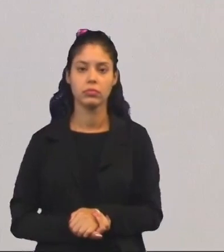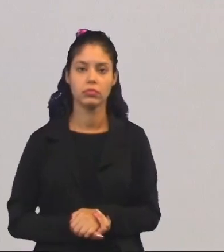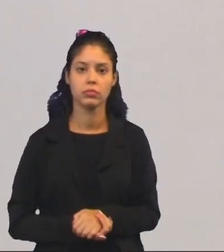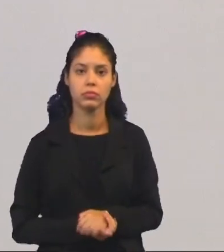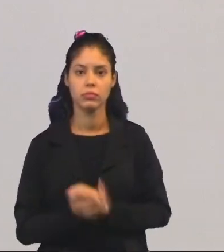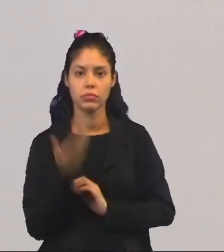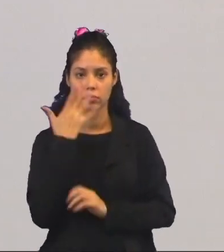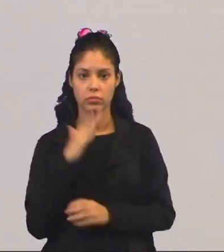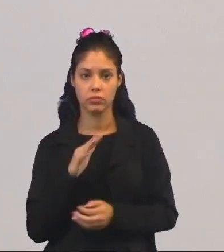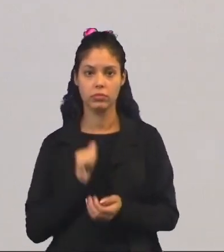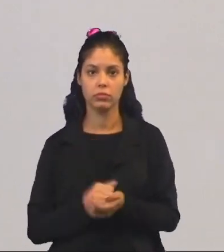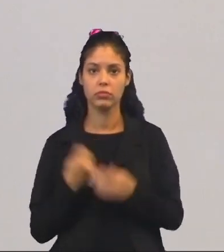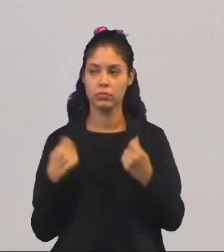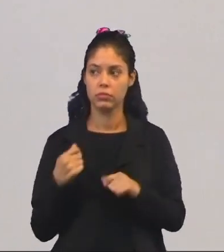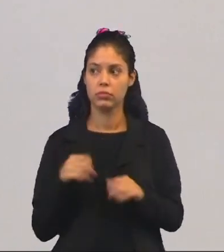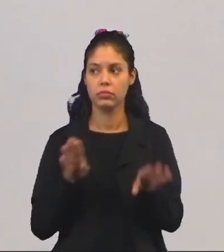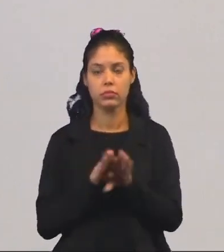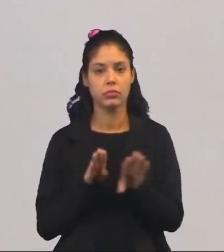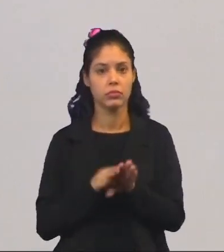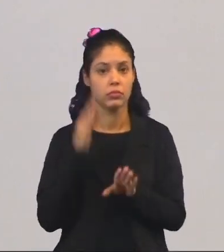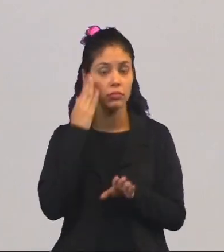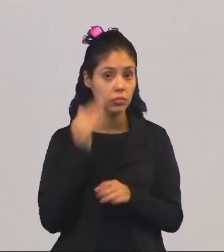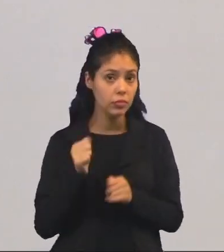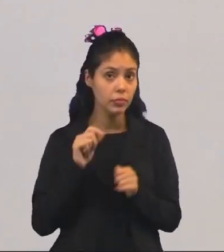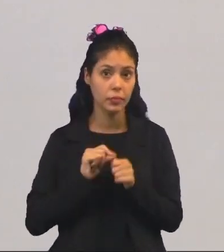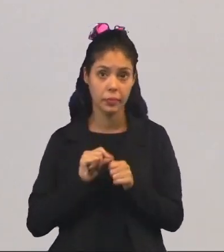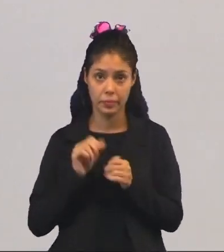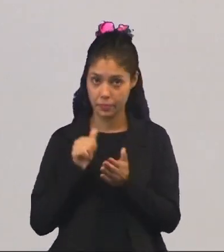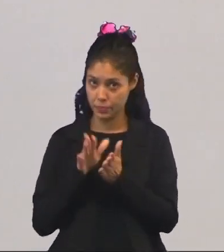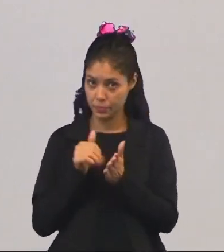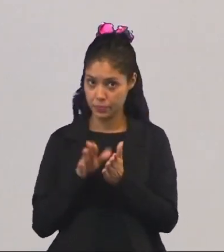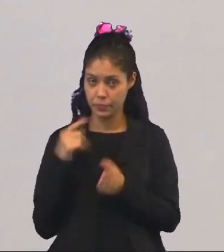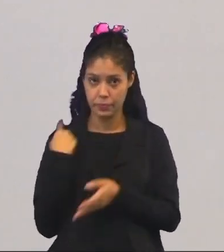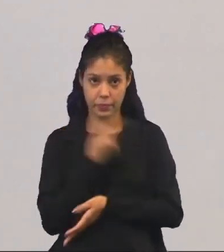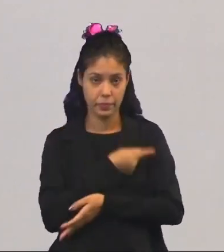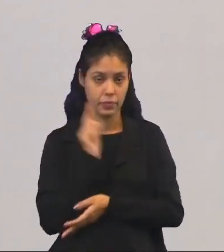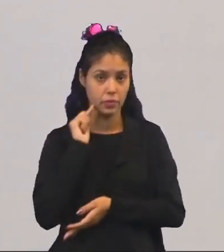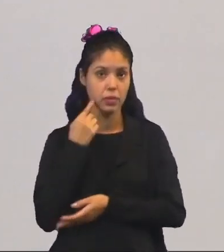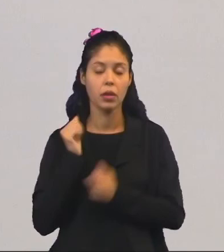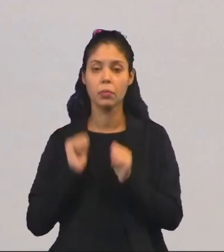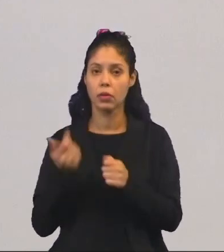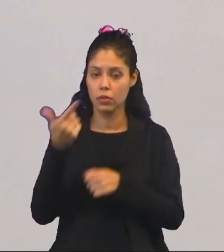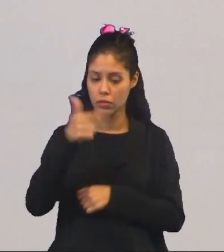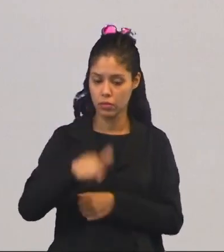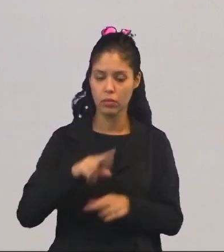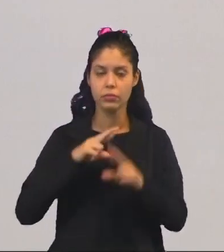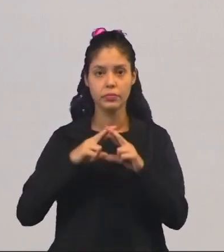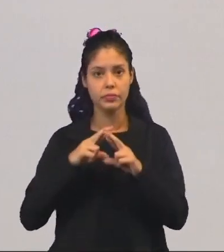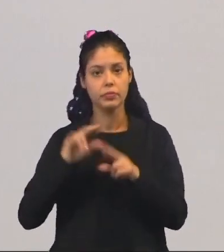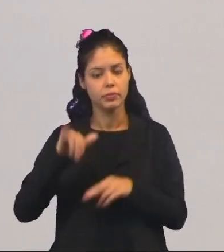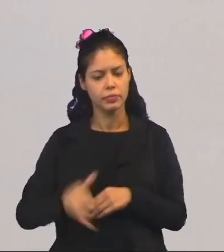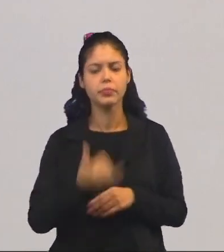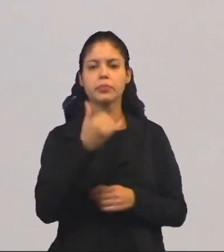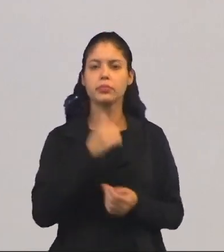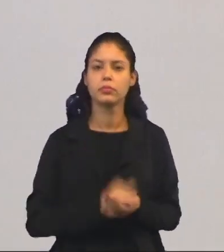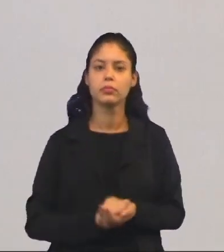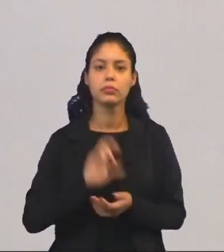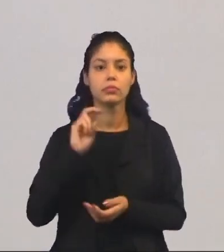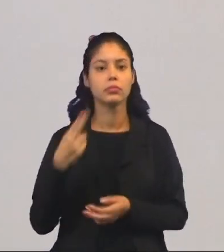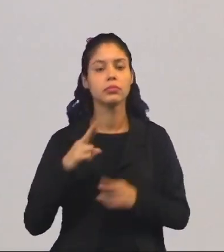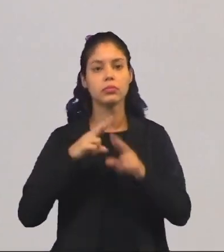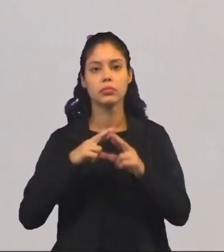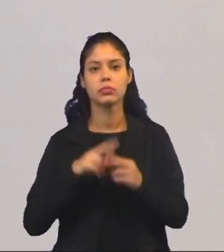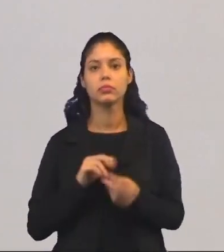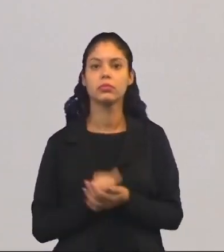Então, crianças, né, nós precisamos saber fazer o descarte do lixo para que ele possa ser reutilizado, reaproveitado ou